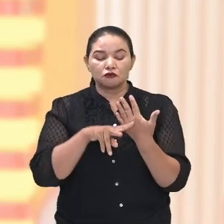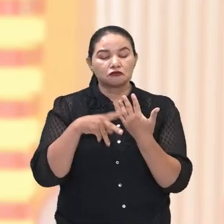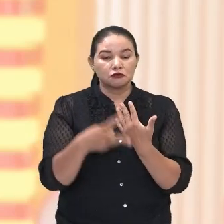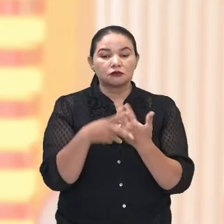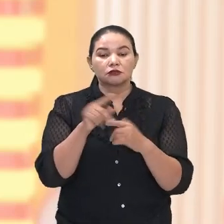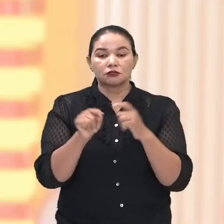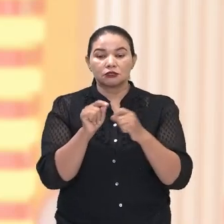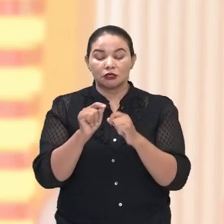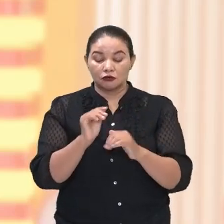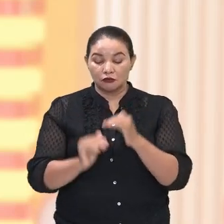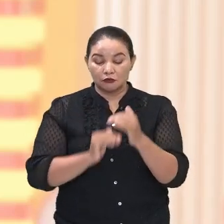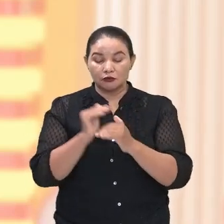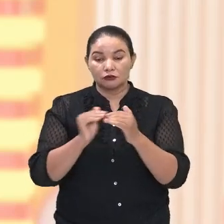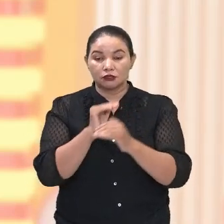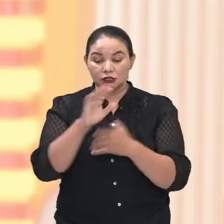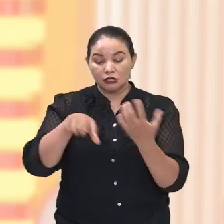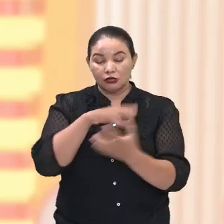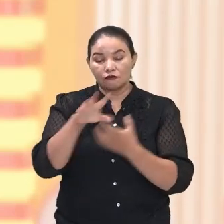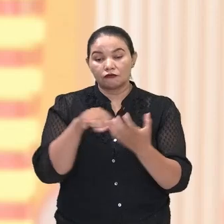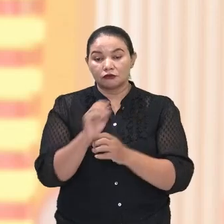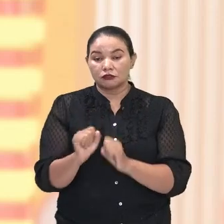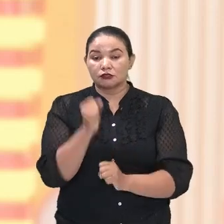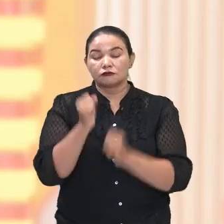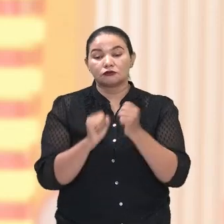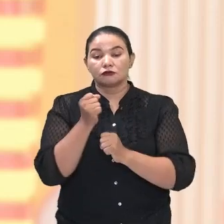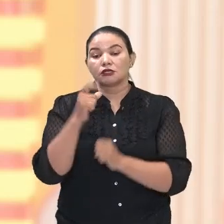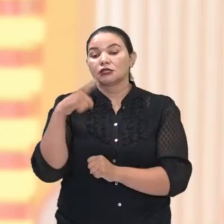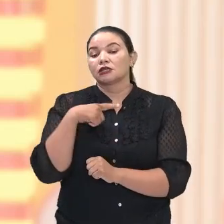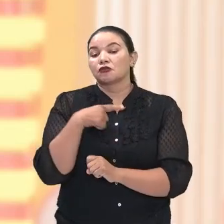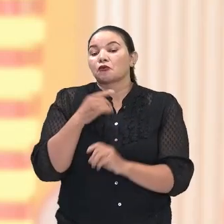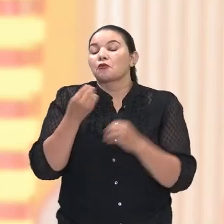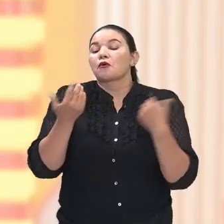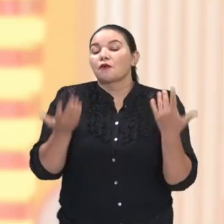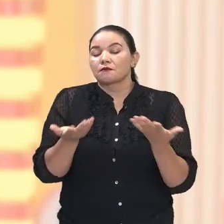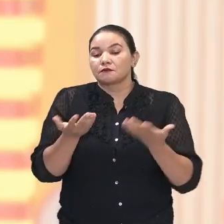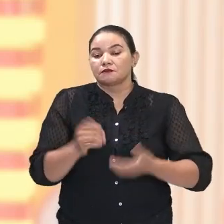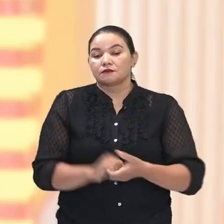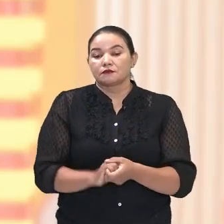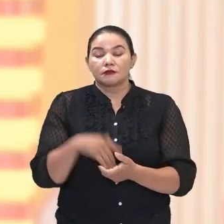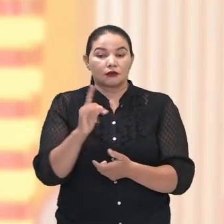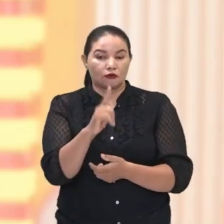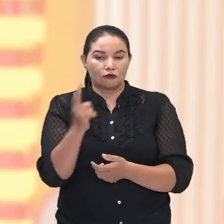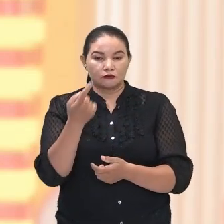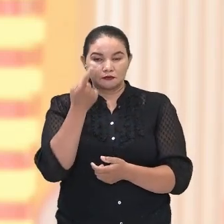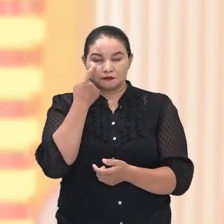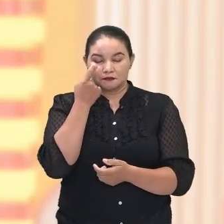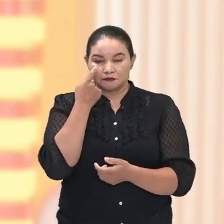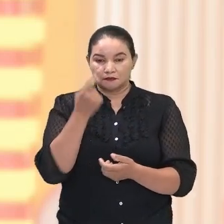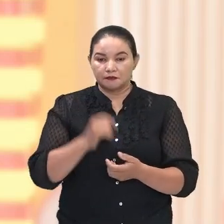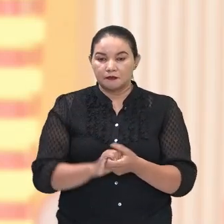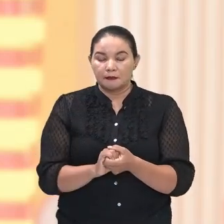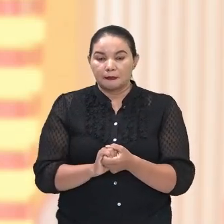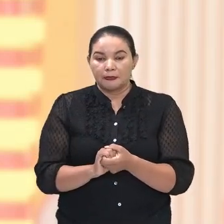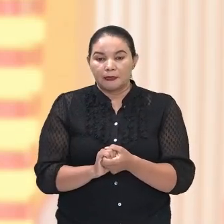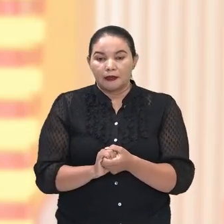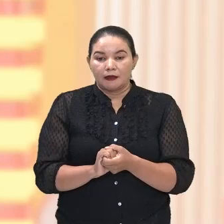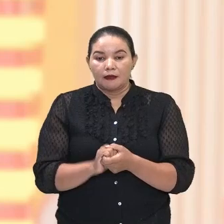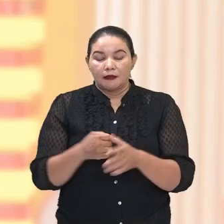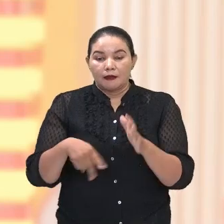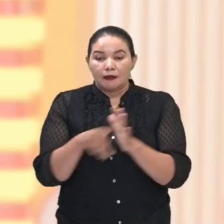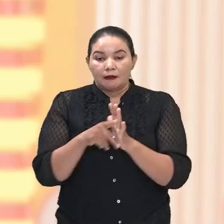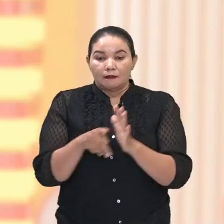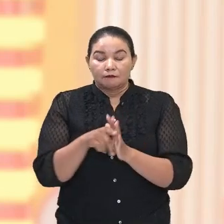desse processo da Revolução Industrial? Eu trago vocês agora para um outro cenário bastante típico da Inglaterra